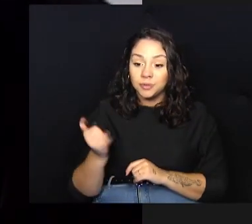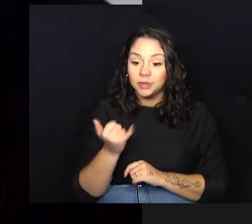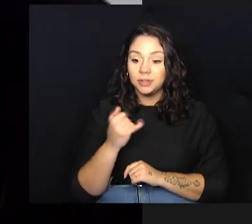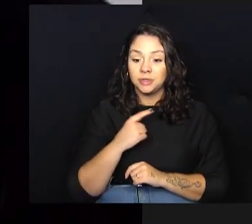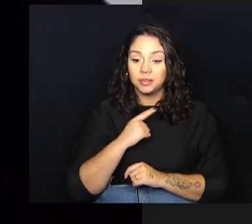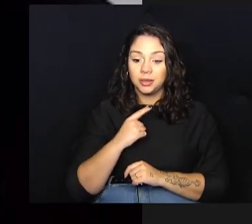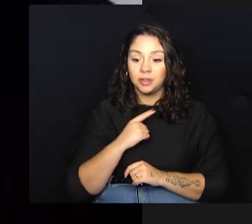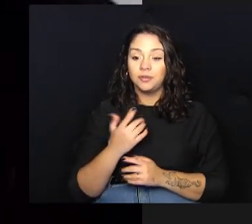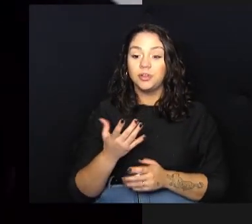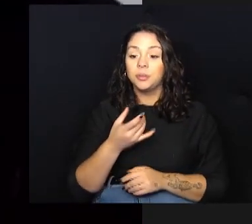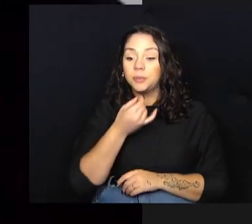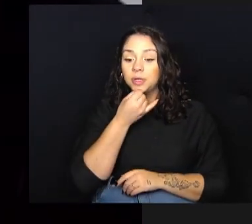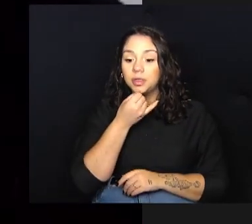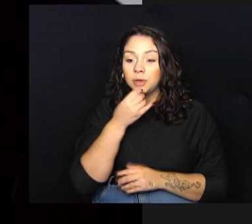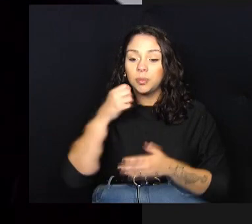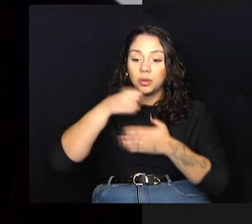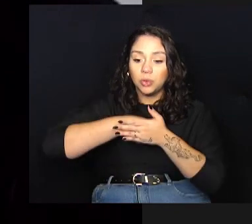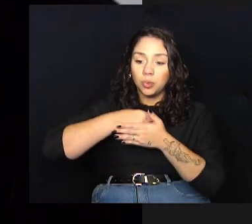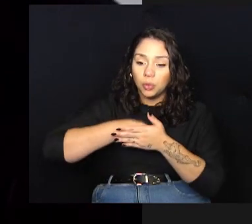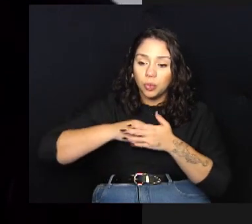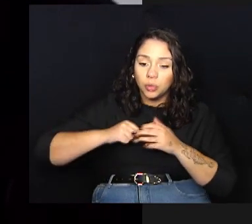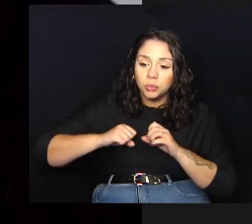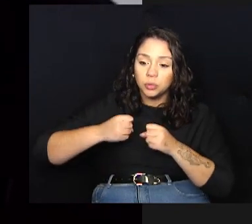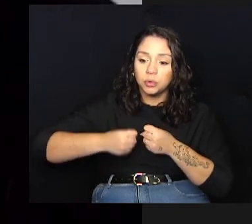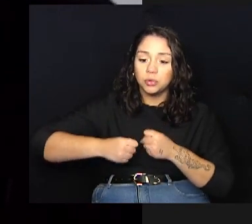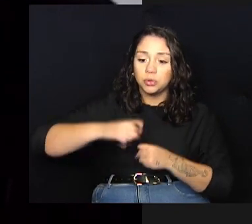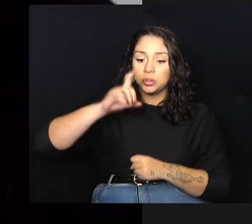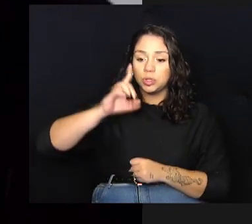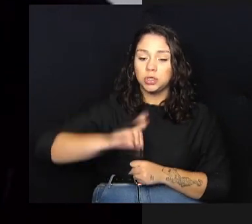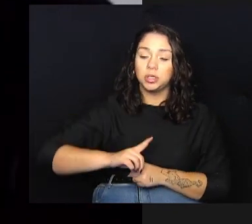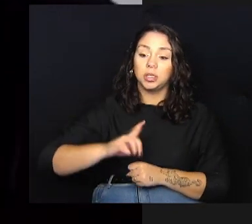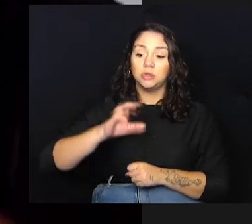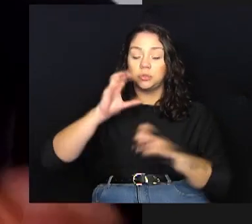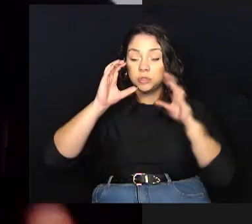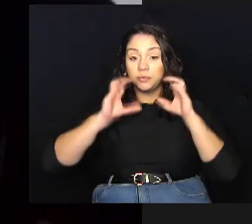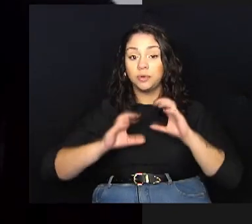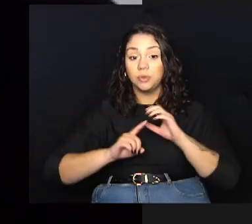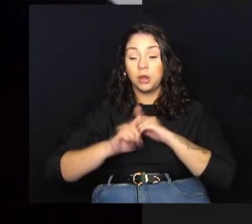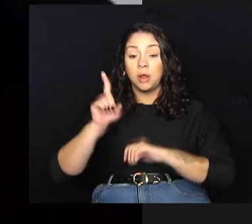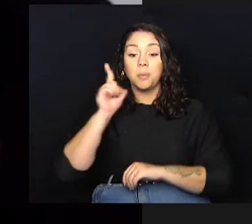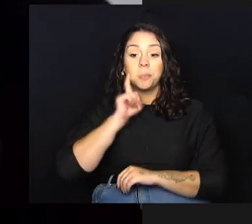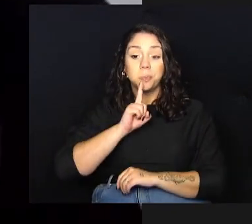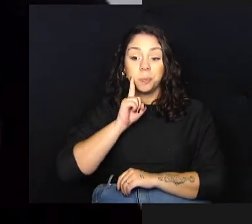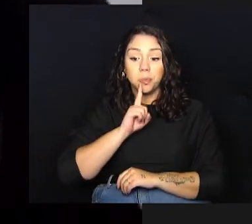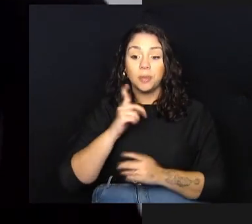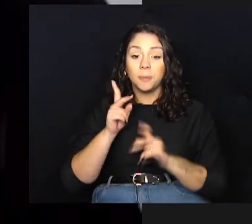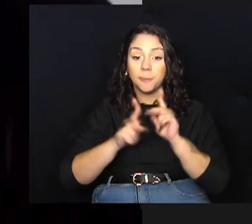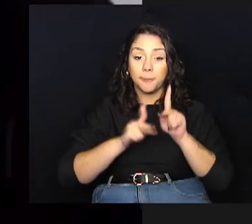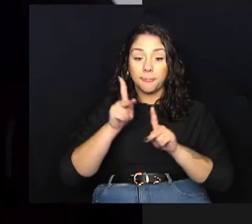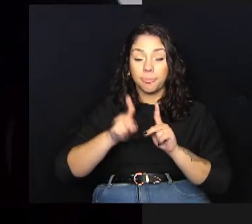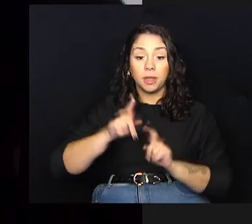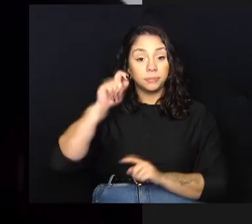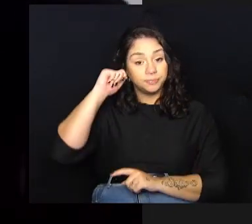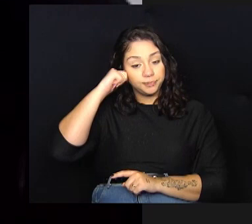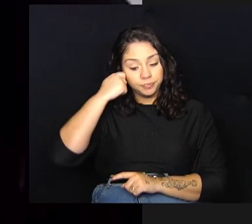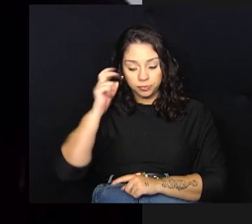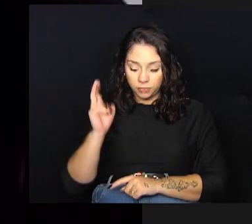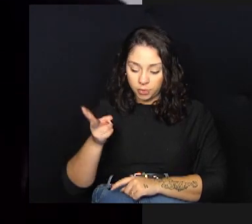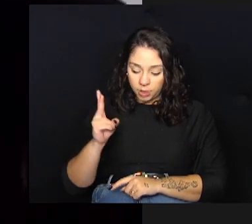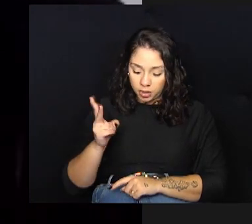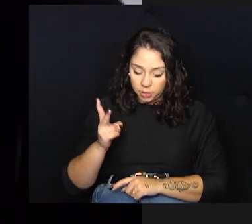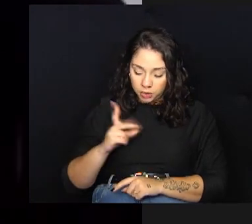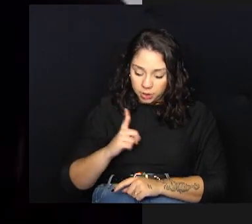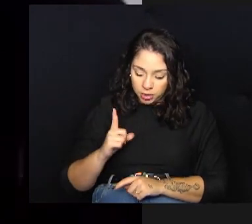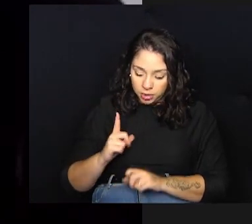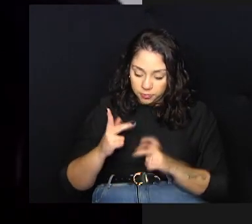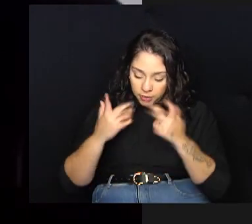exemplo pela Luta pelos direitos civis nos Estados Unidos né onde a população negra é sempre tratou